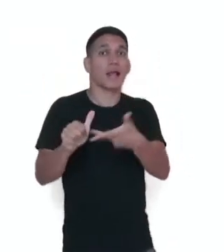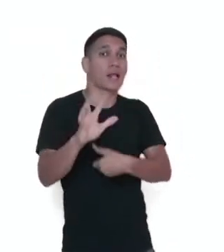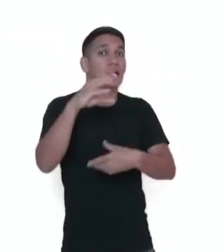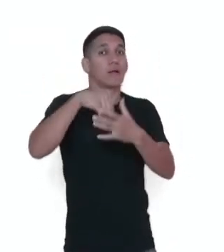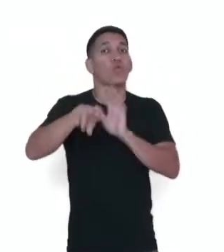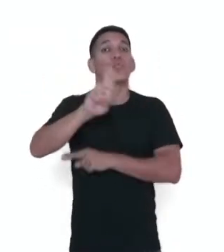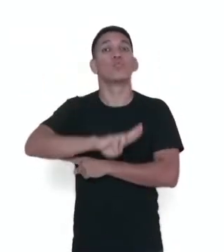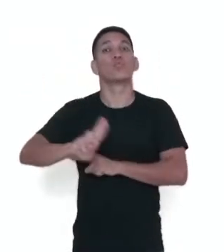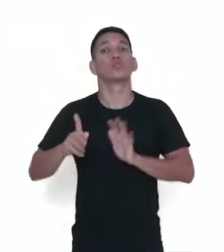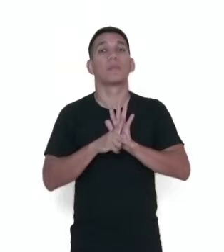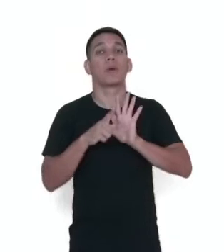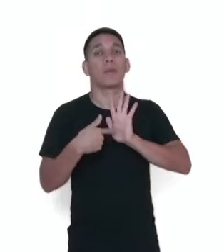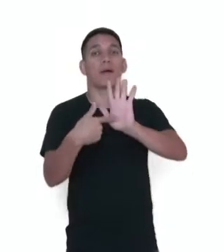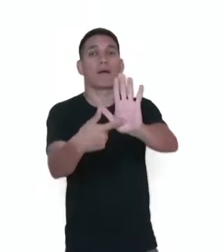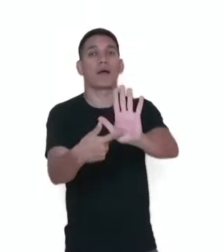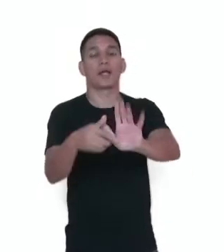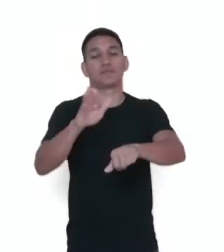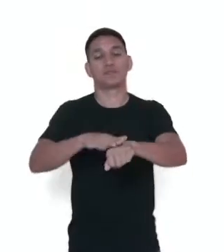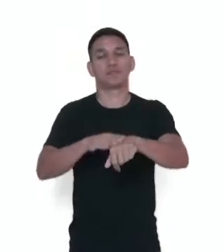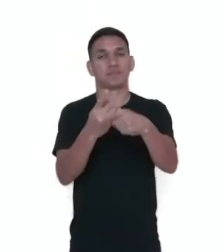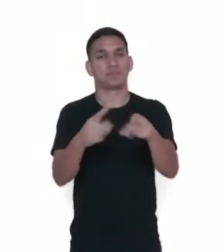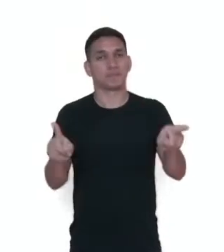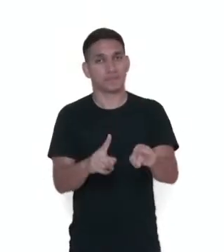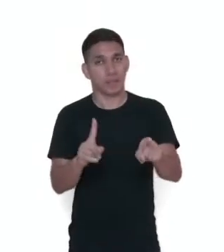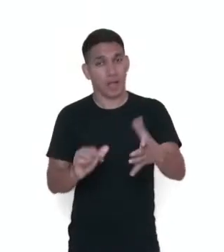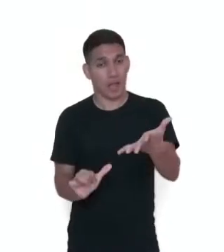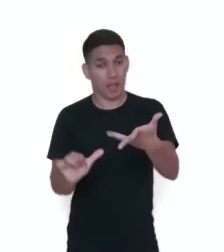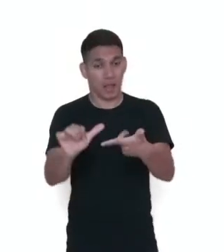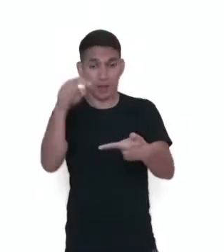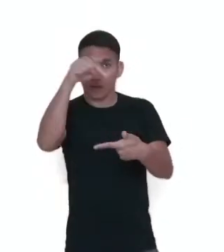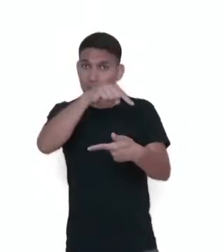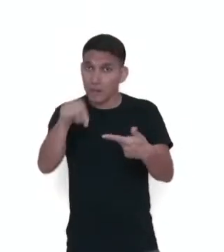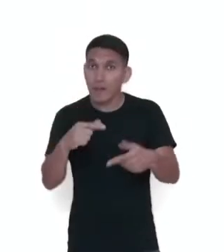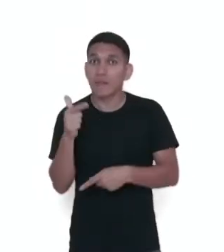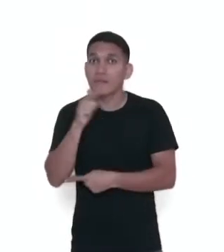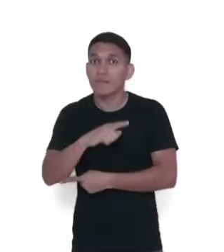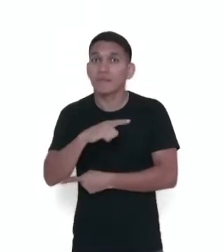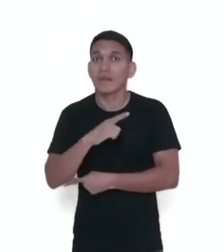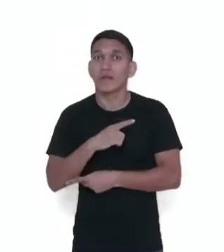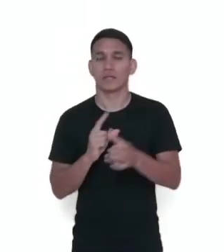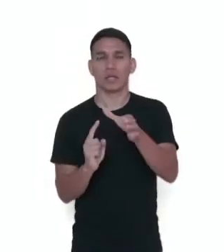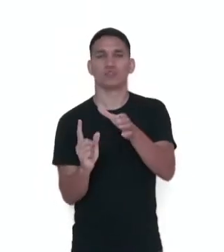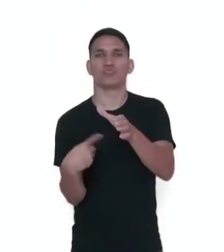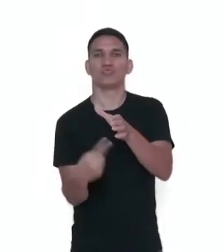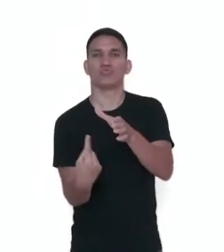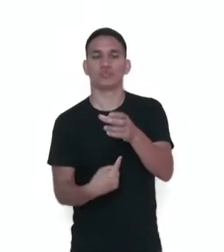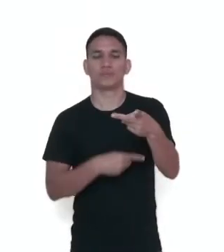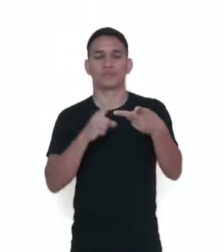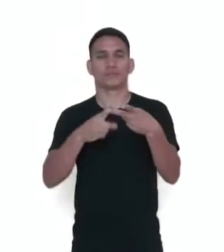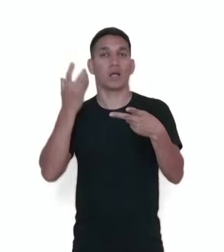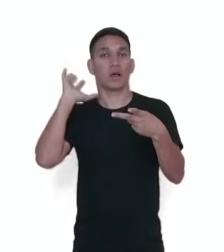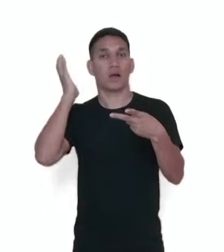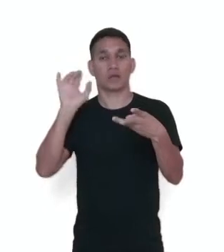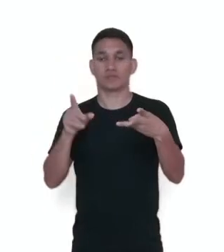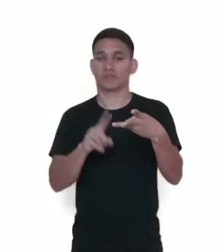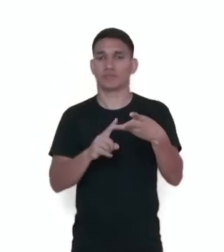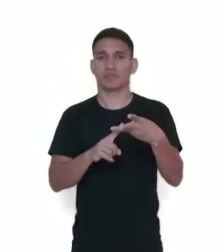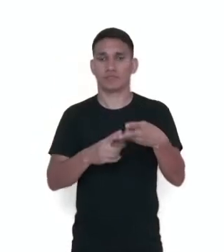sua apresentação musical. Entre os elementos estavam um liquidificador, rádio,